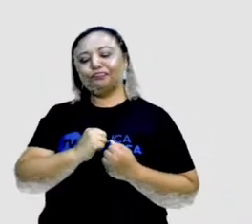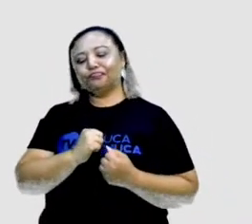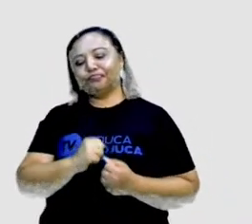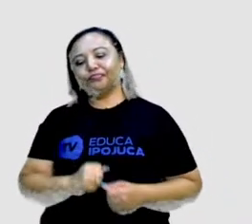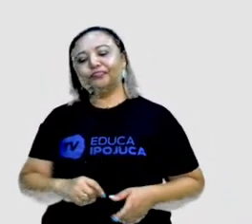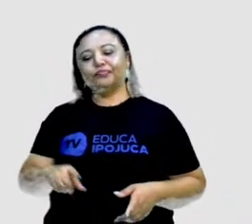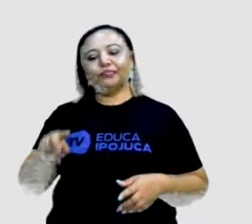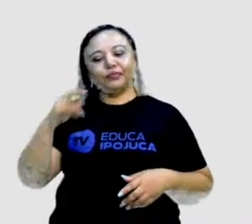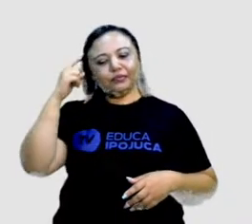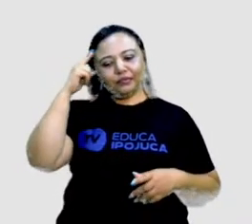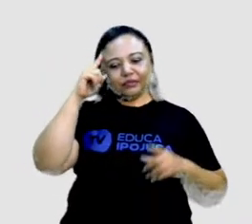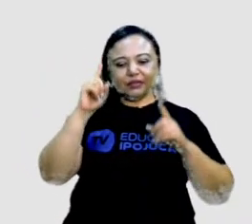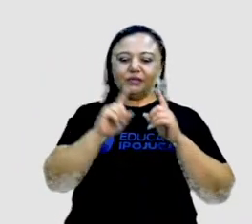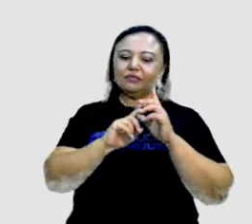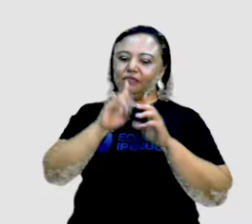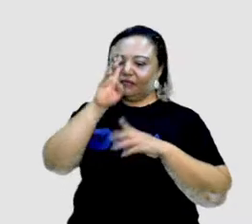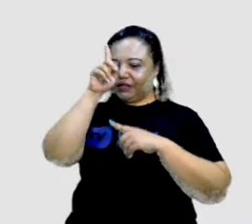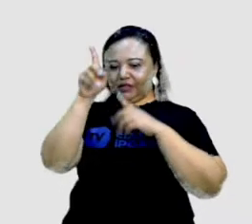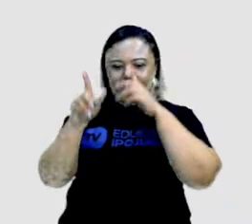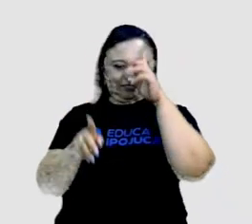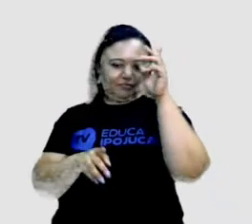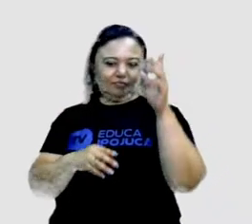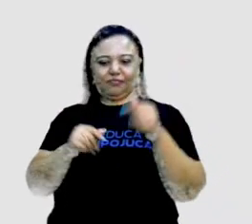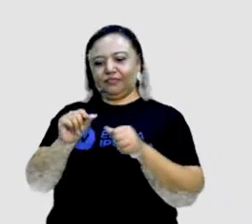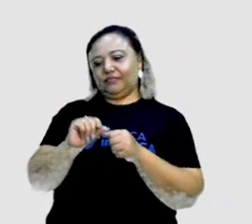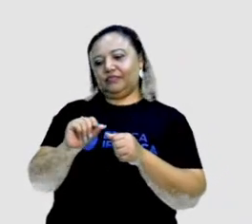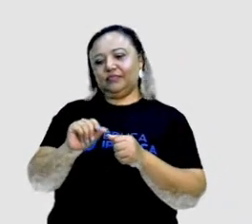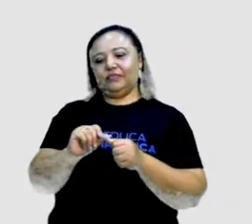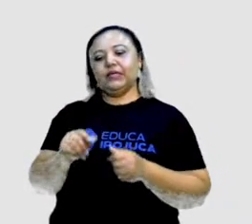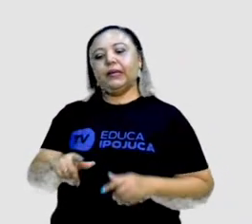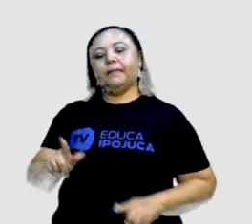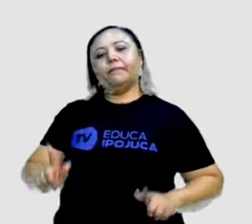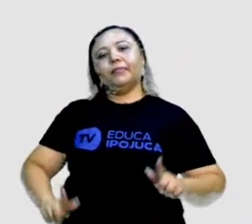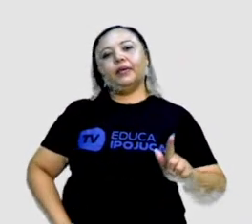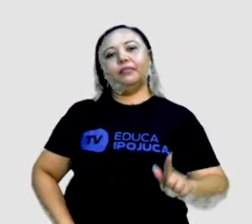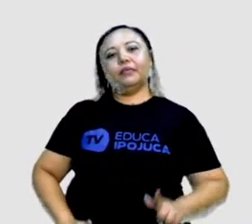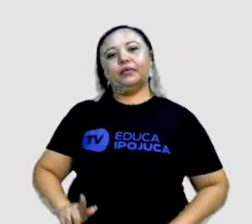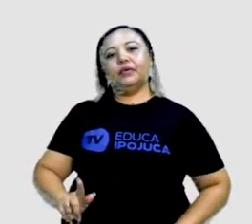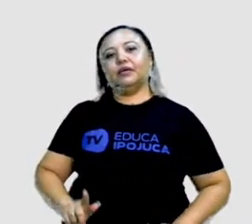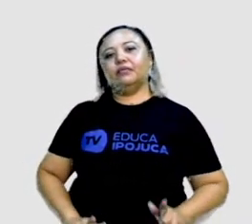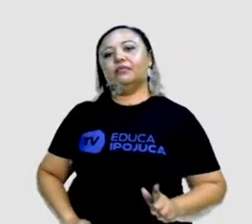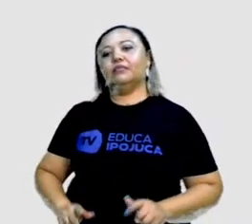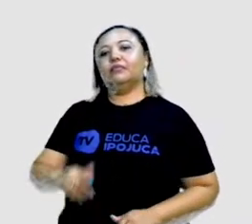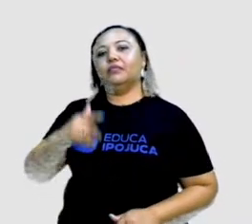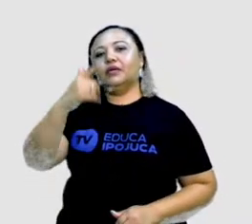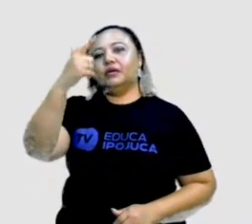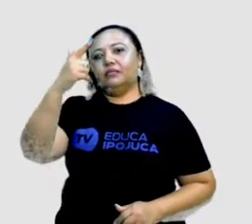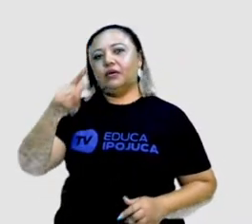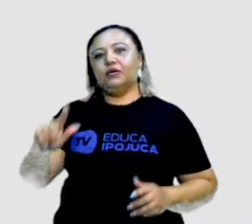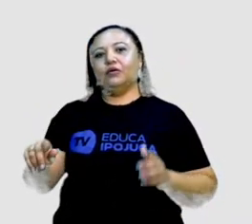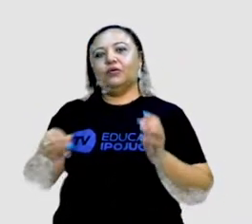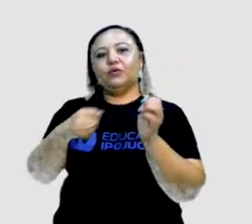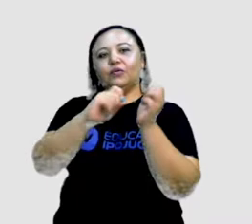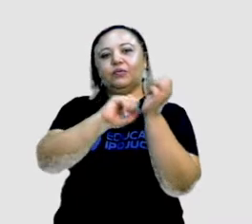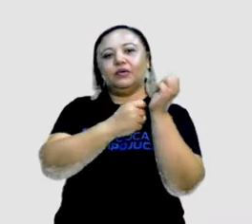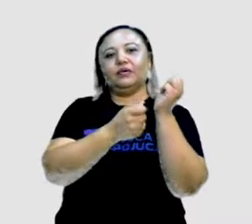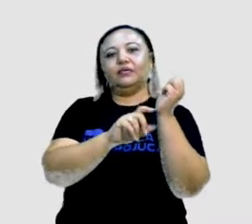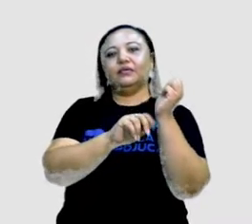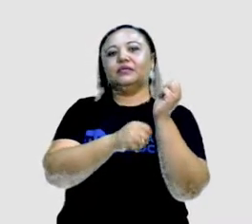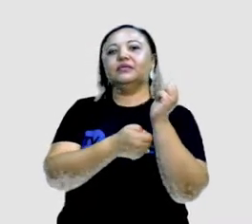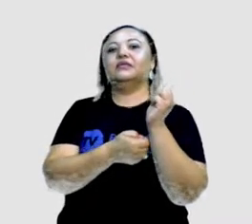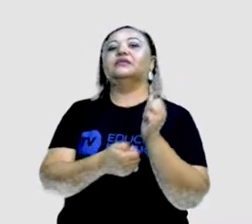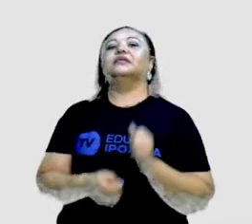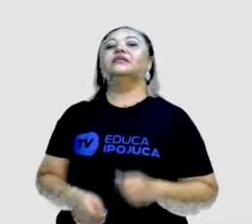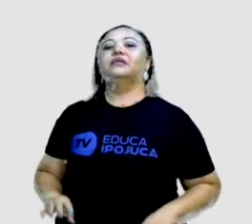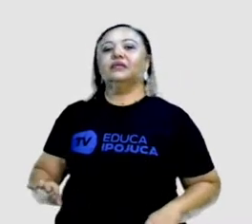para ali, inventando o que fazer. Só no dia seguinte, quando minha prima decidiu contar para mim outro dos seus segredos, foi que